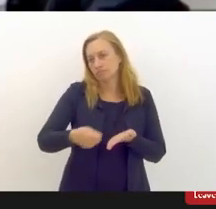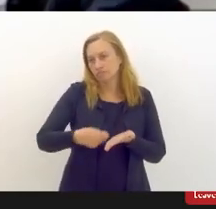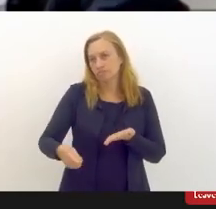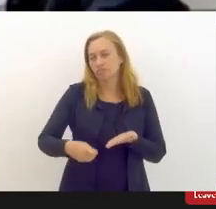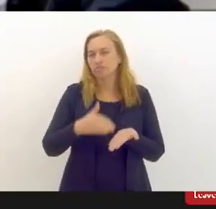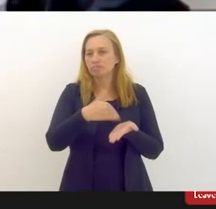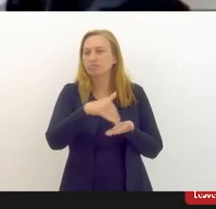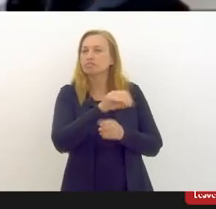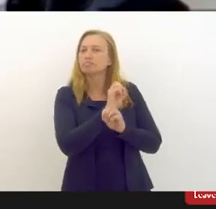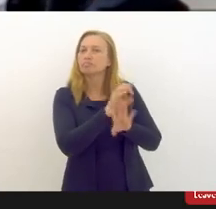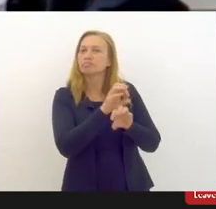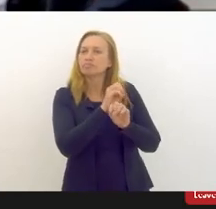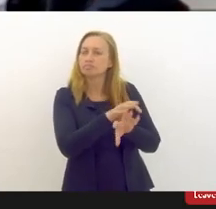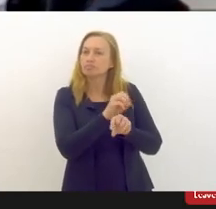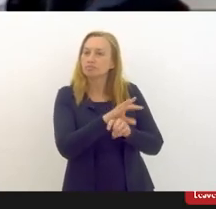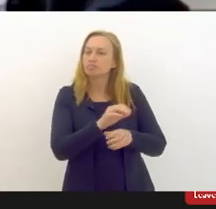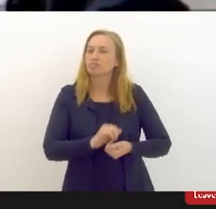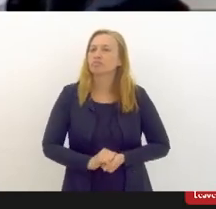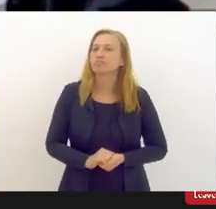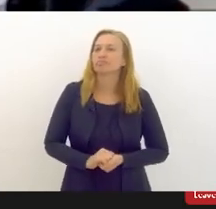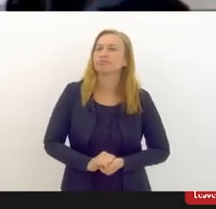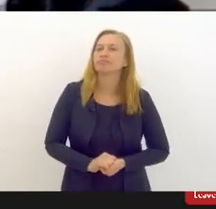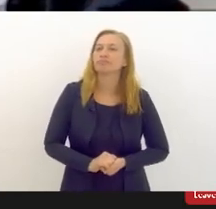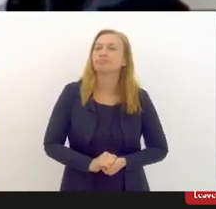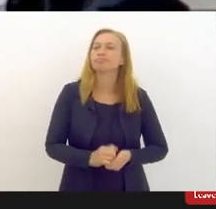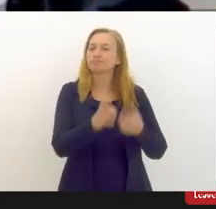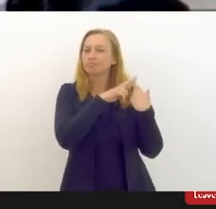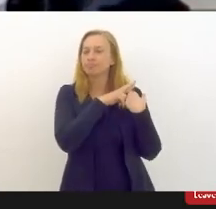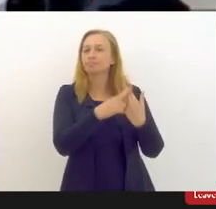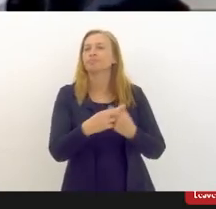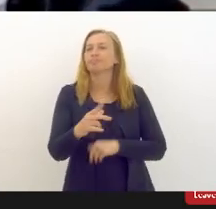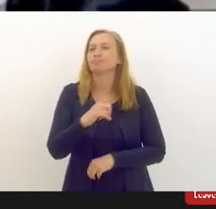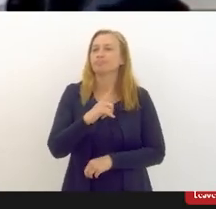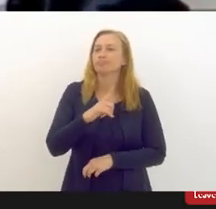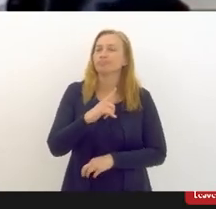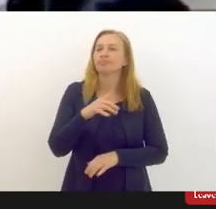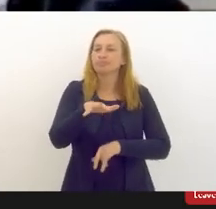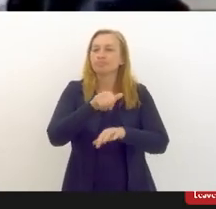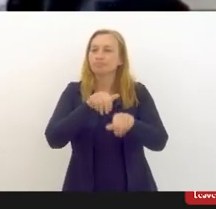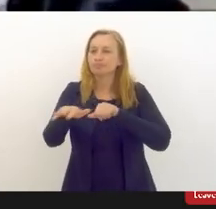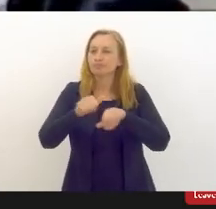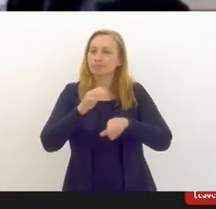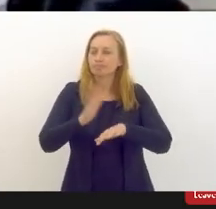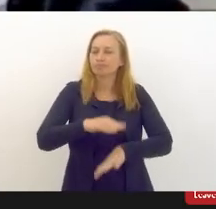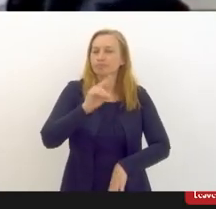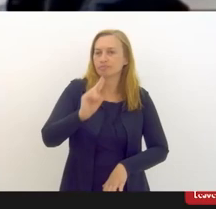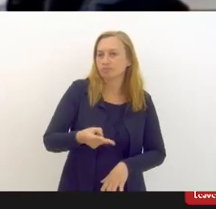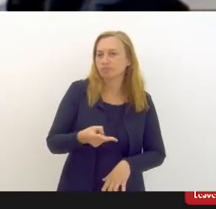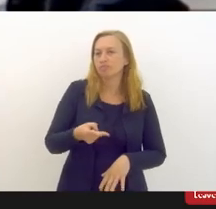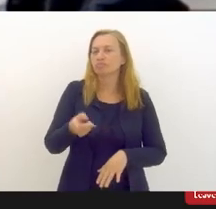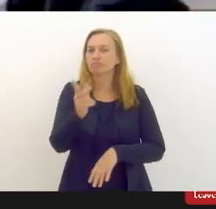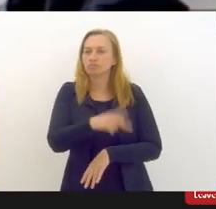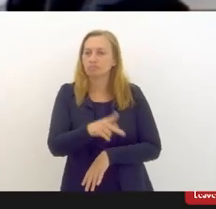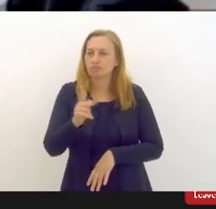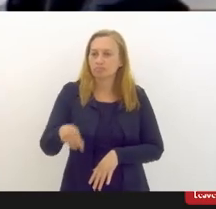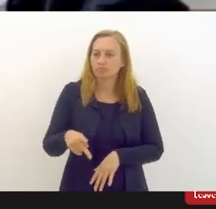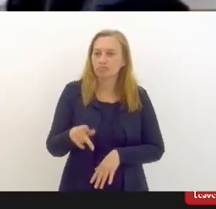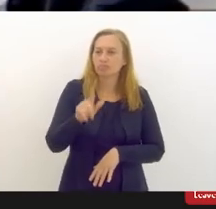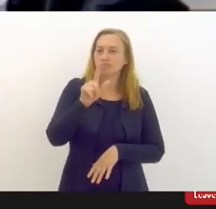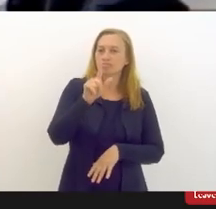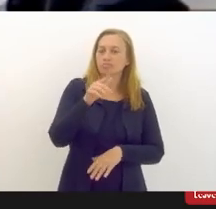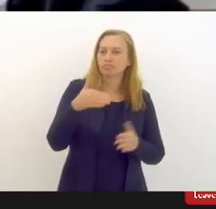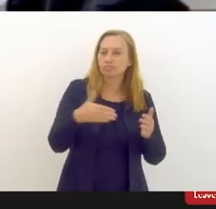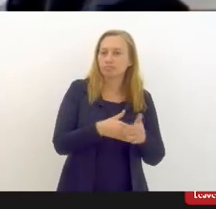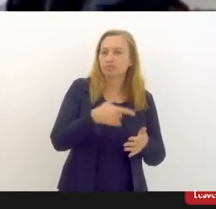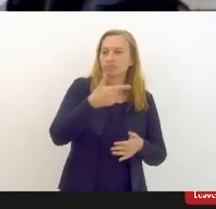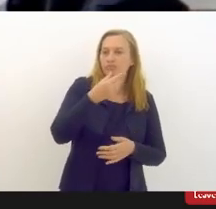SEDUC ela tem a responsabilidade de convocar mais 2 mil professores até 31 de dezembro